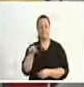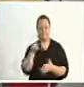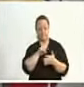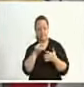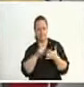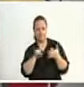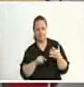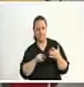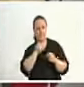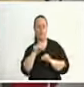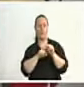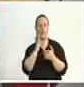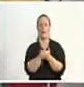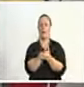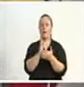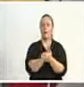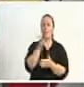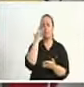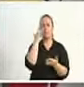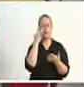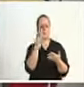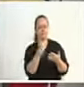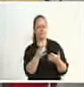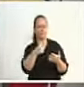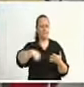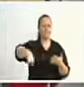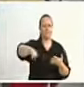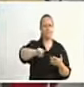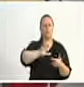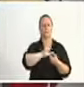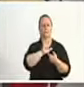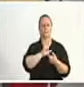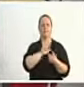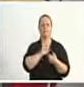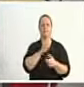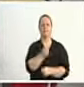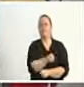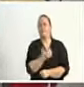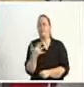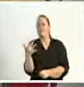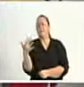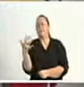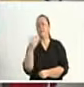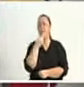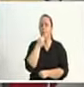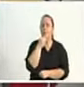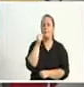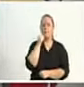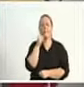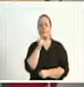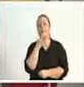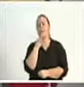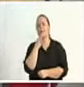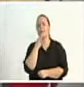das ponderações, algumas das observações apresentadas por milhares de homens e mulheres que conhecem